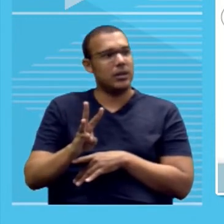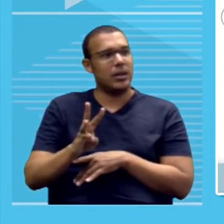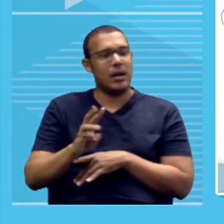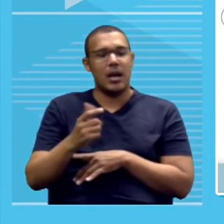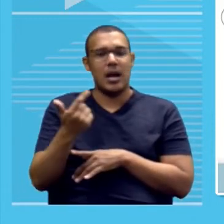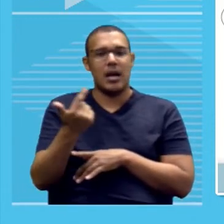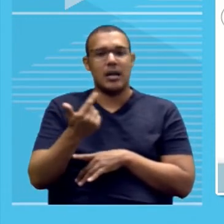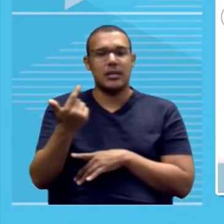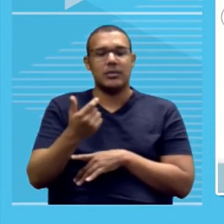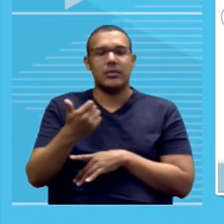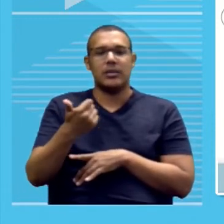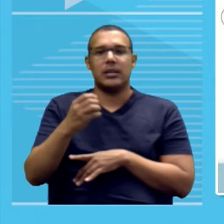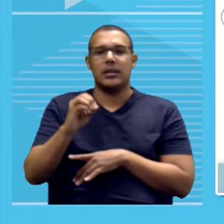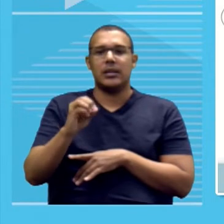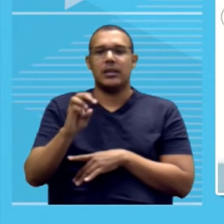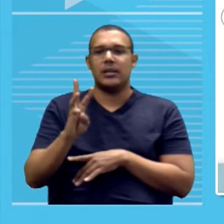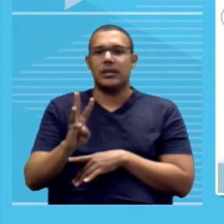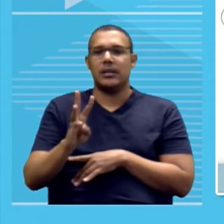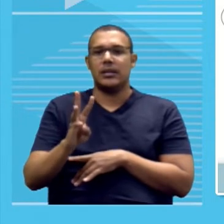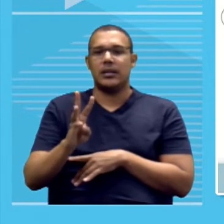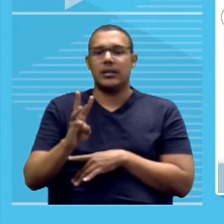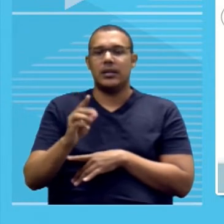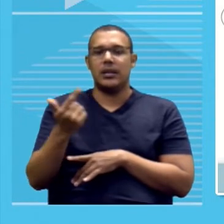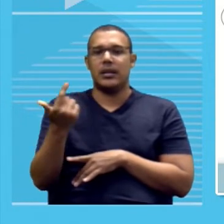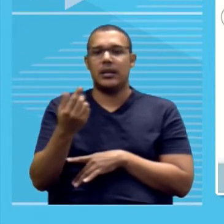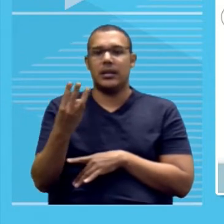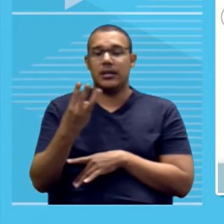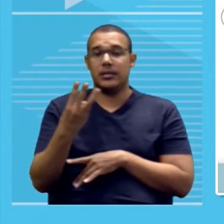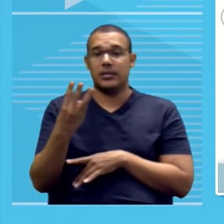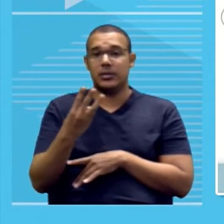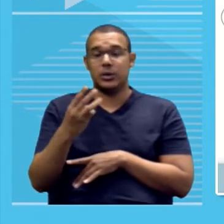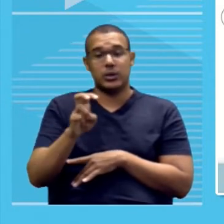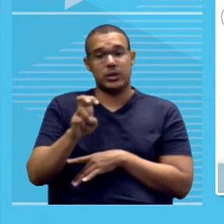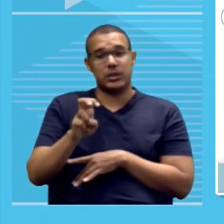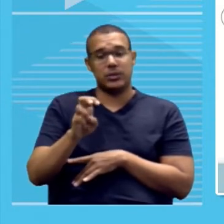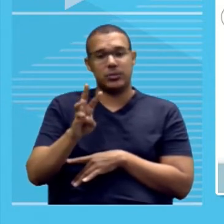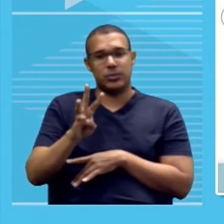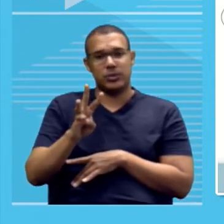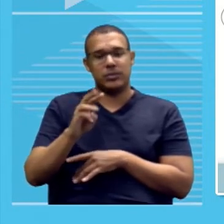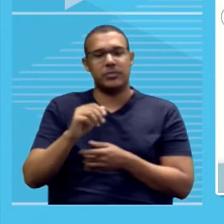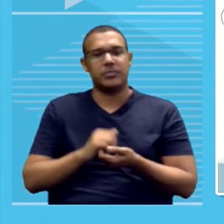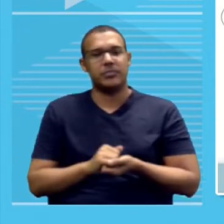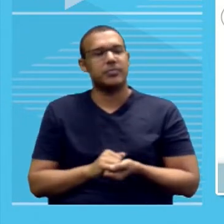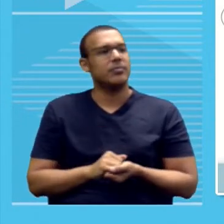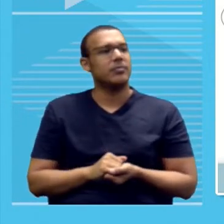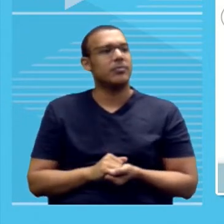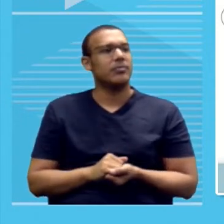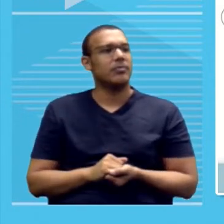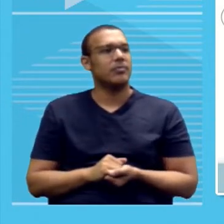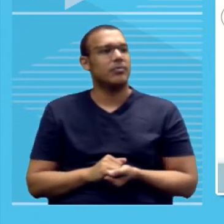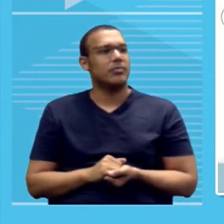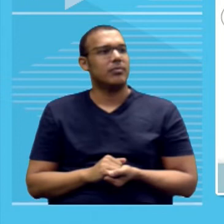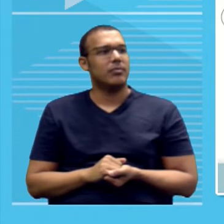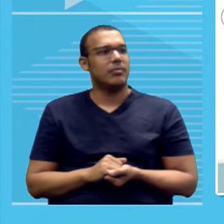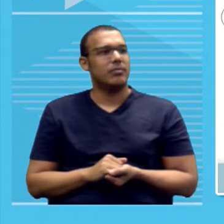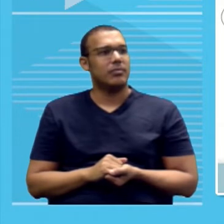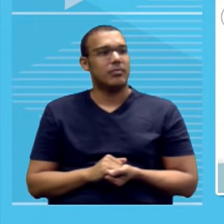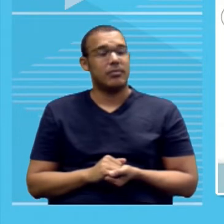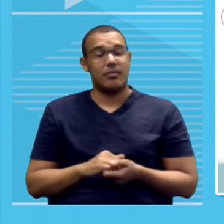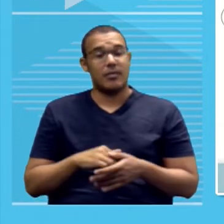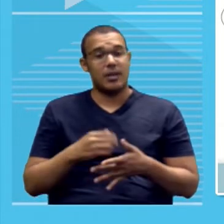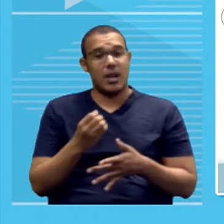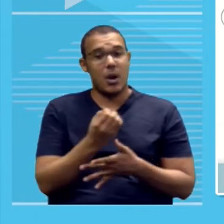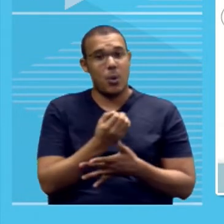gasta 10 watts. E a lâmpada de LED gasta apenas 5 watts. Então, olha aí, a quantidade